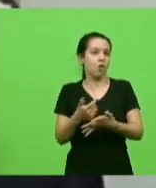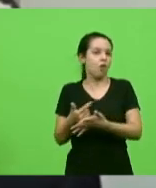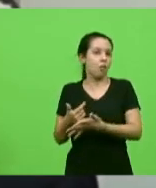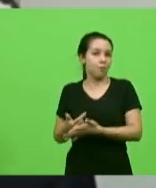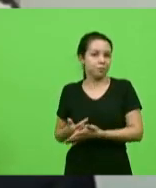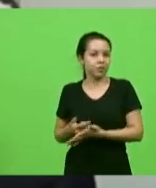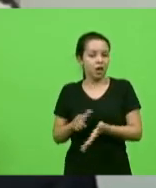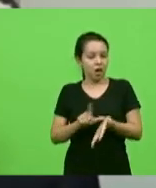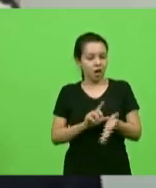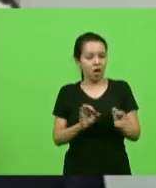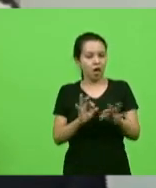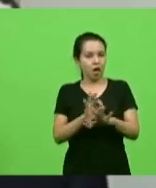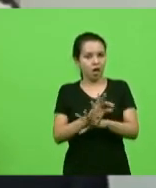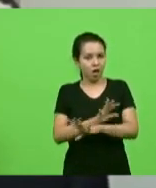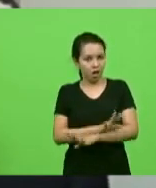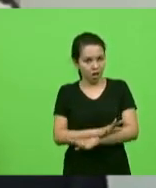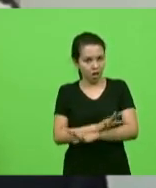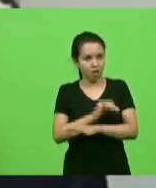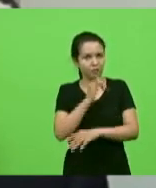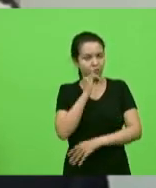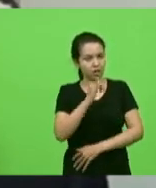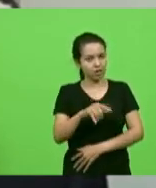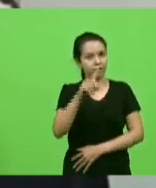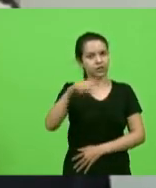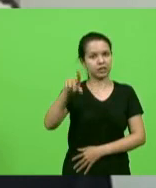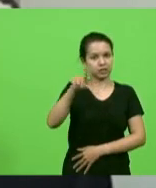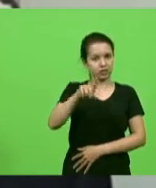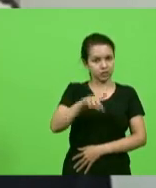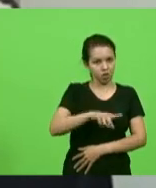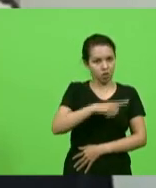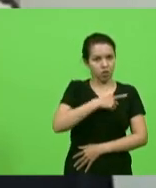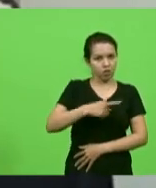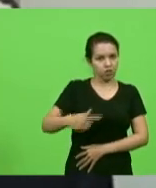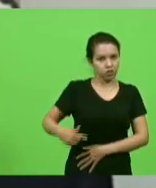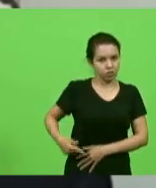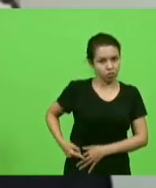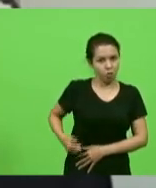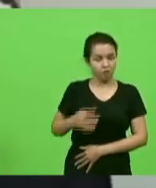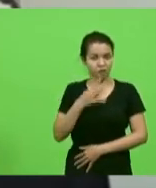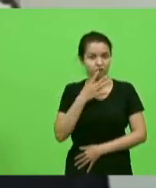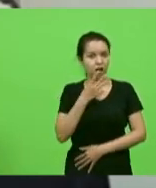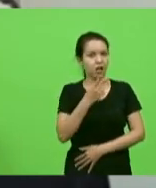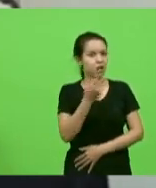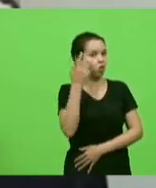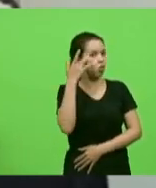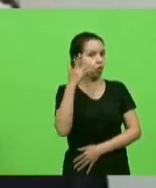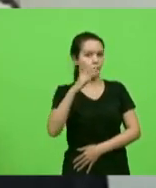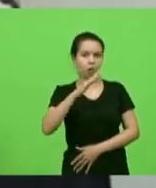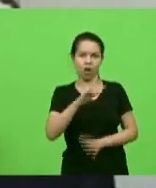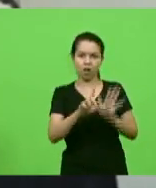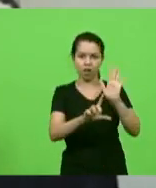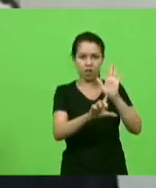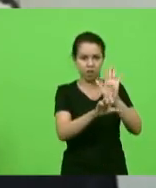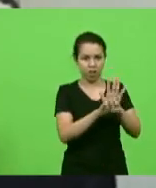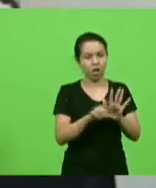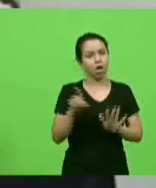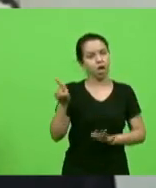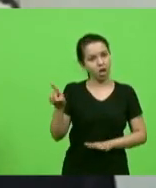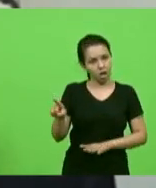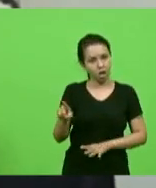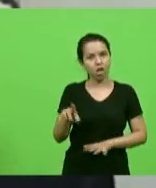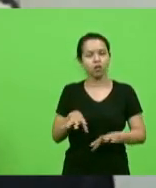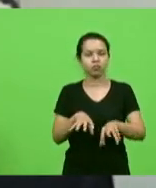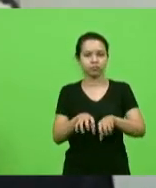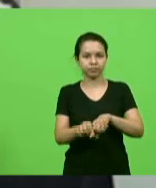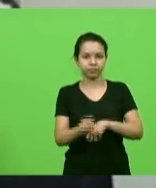o Switch em razão da alegação da vedação do governador de suscitar o desconhecimento da Lei os graduado em Direito